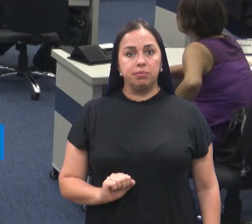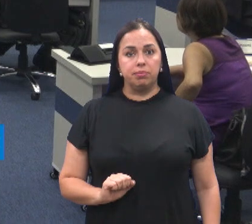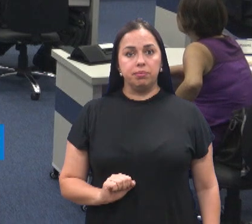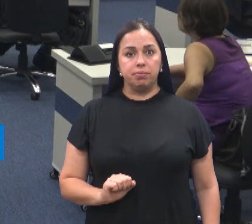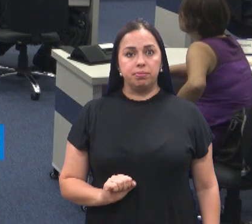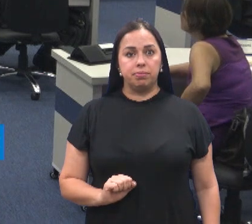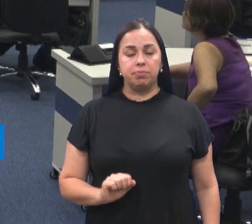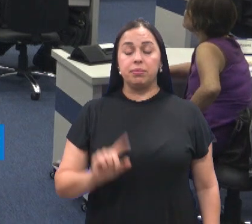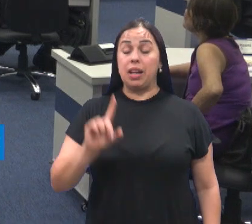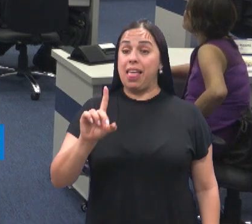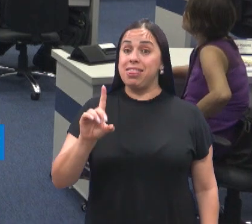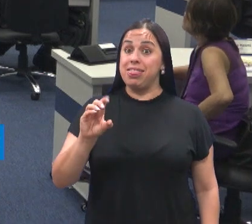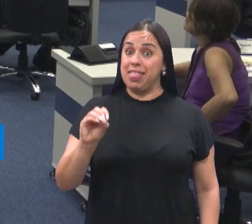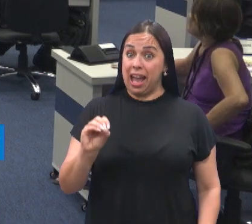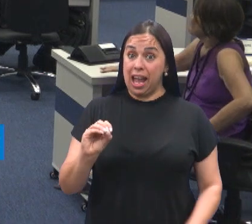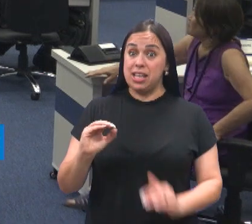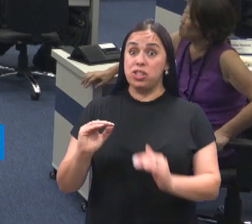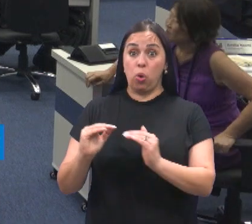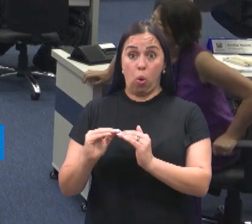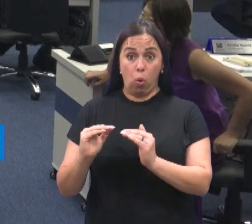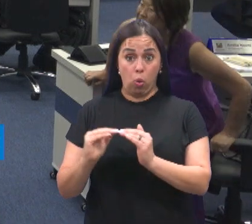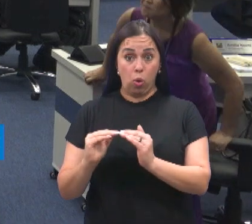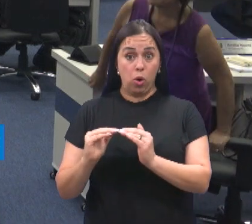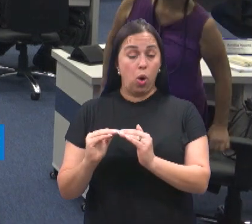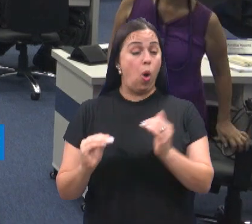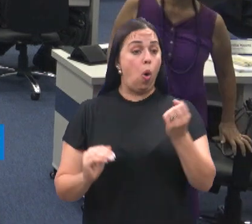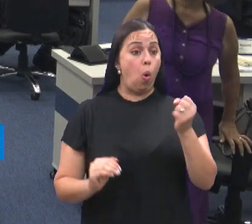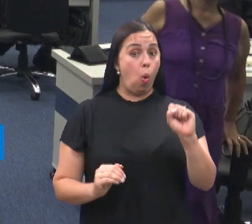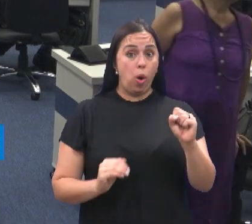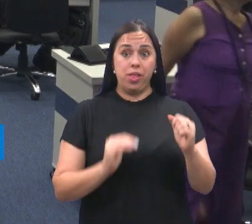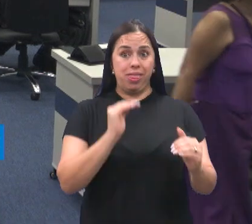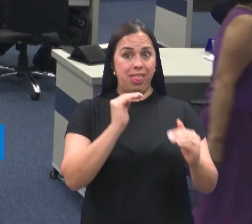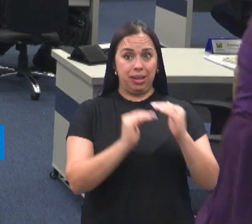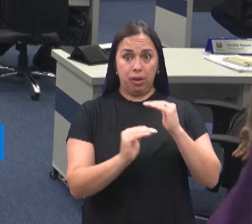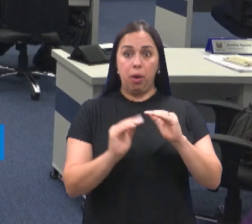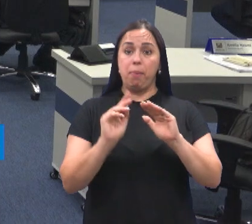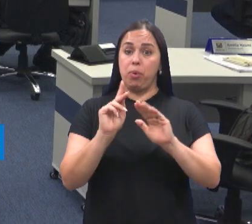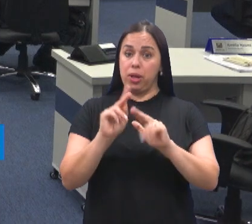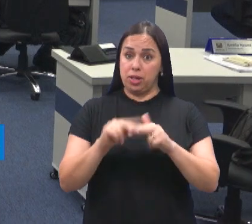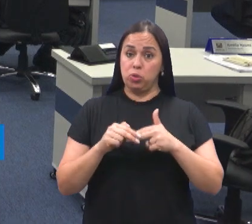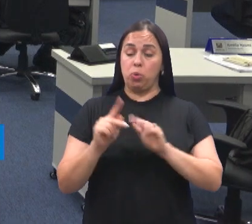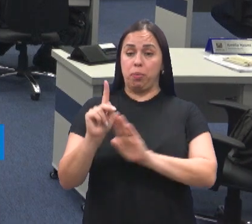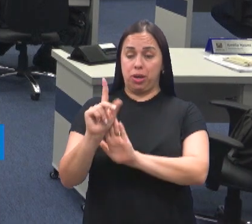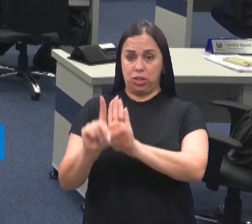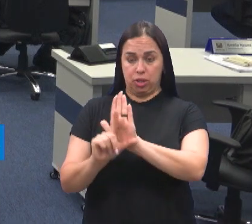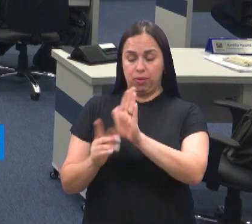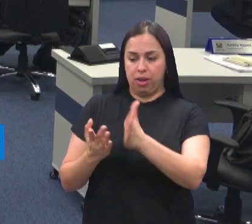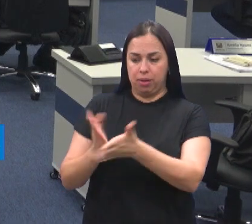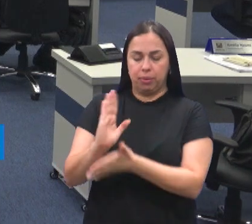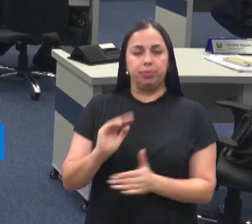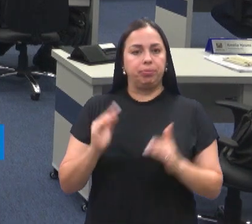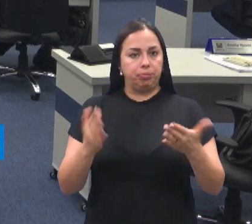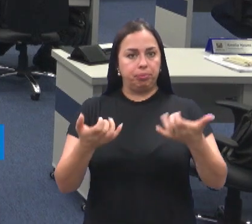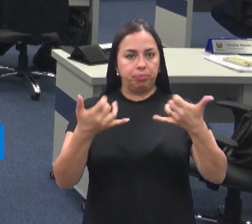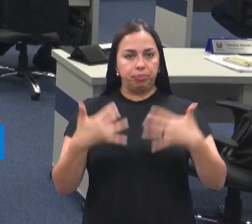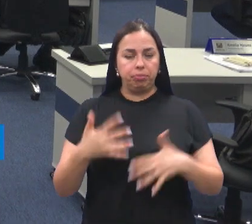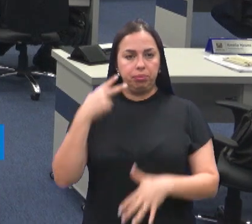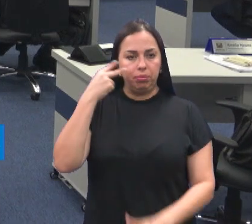Com 10 votos favoráveis, 8 votos contrários, o projeto está aprovado. Justificativa de votação, o vereador Tomás